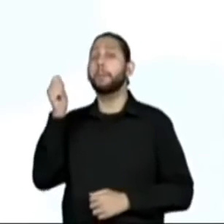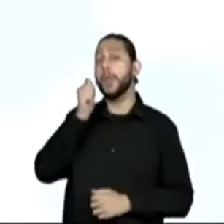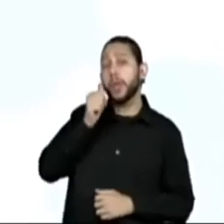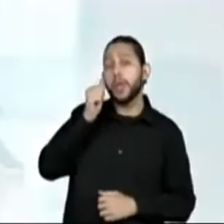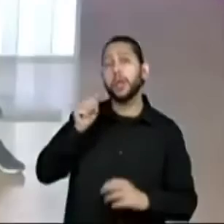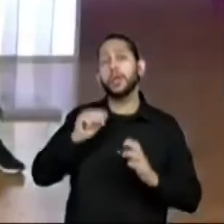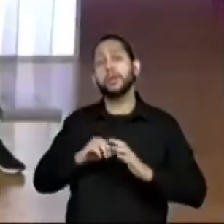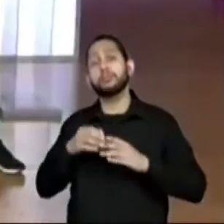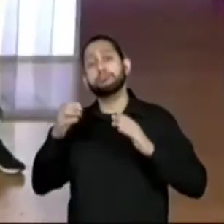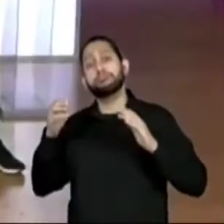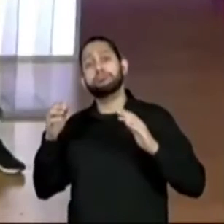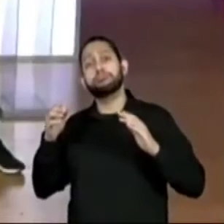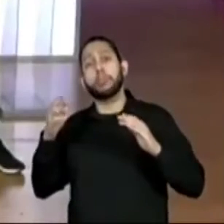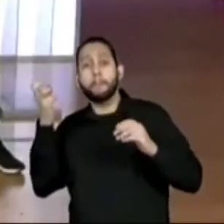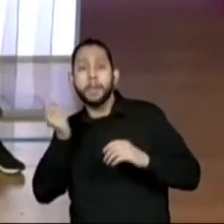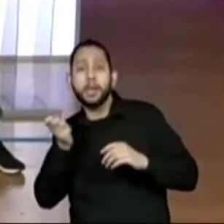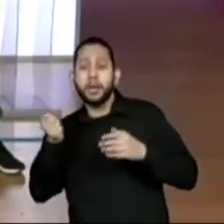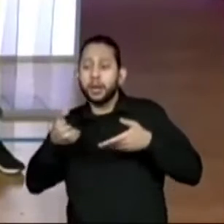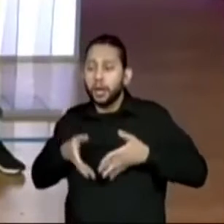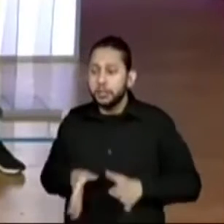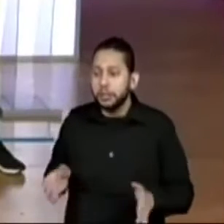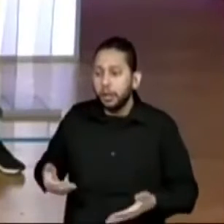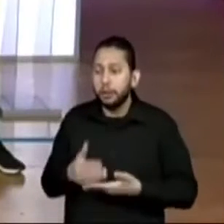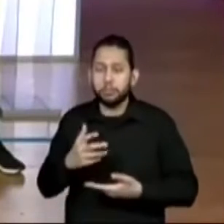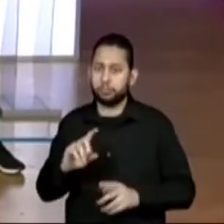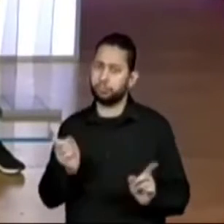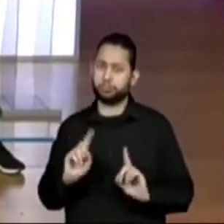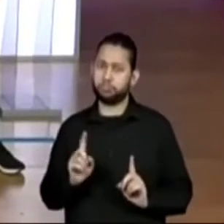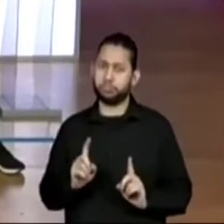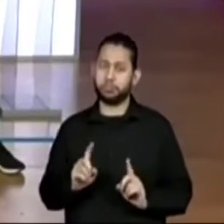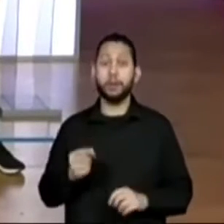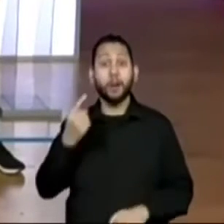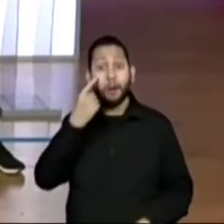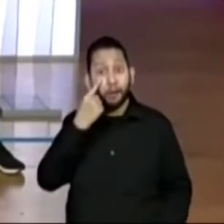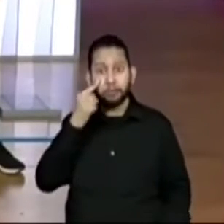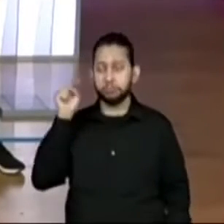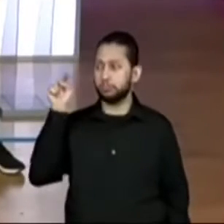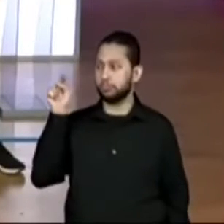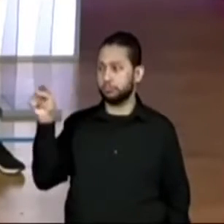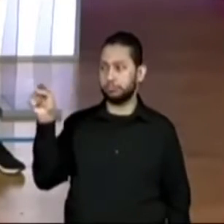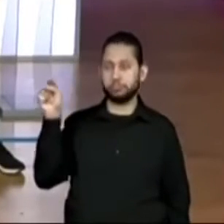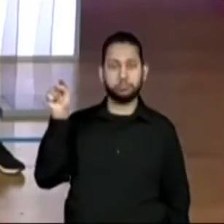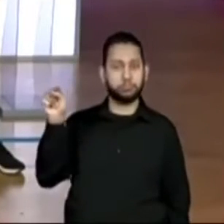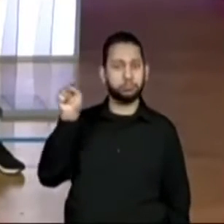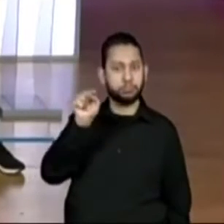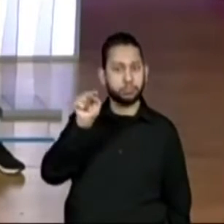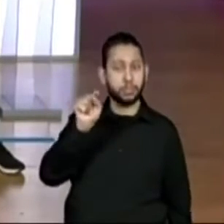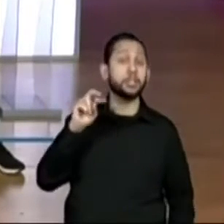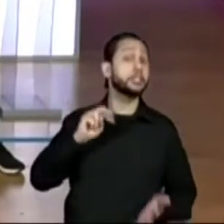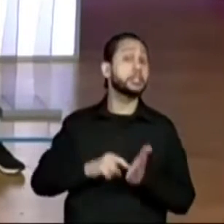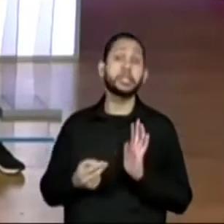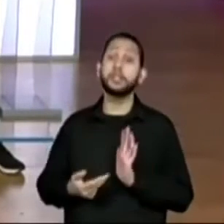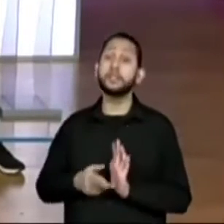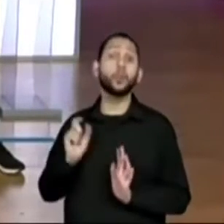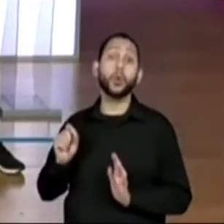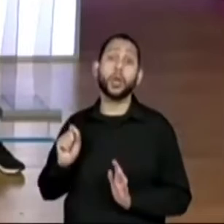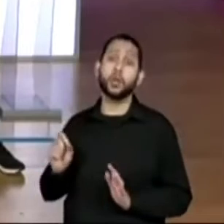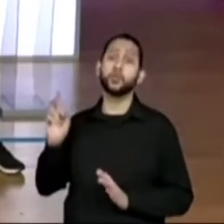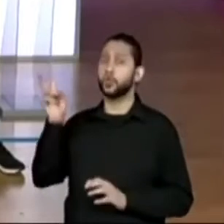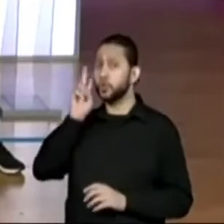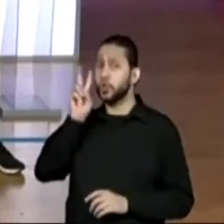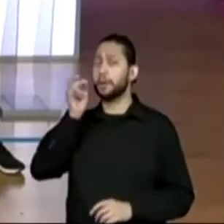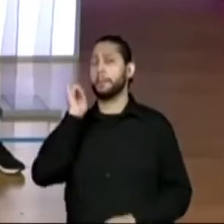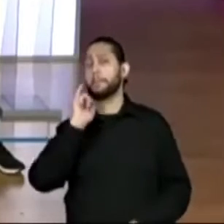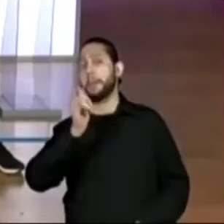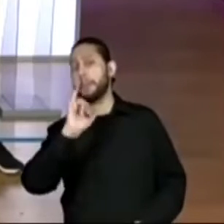que outras coisas já aconteceram antes e que nós vamos começar a história do meio